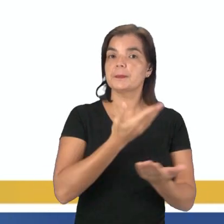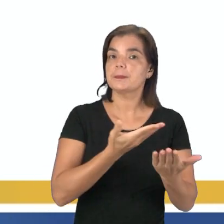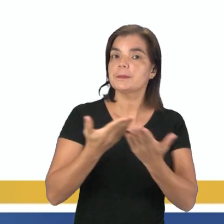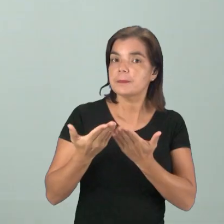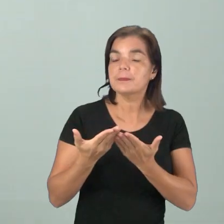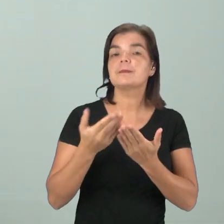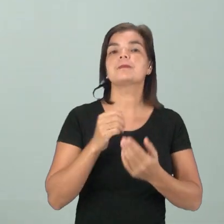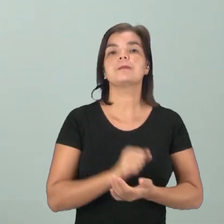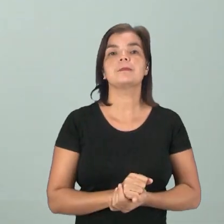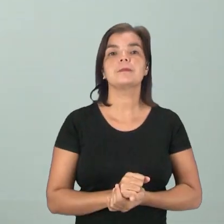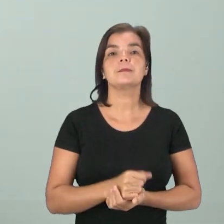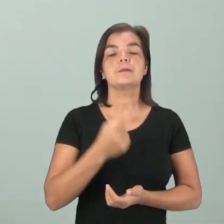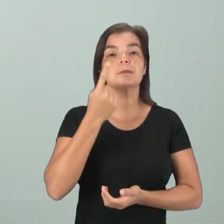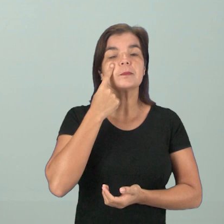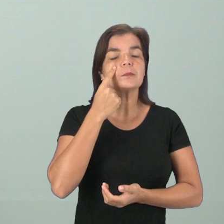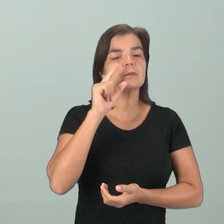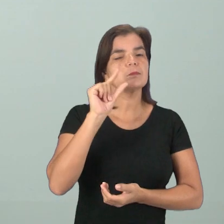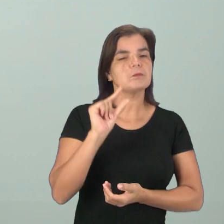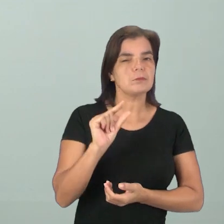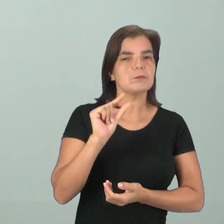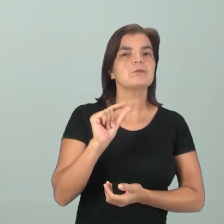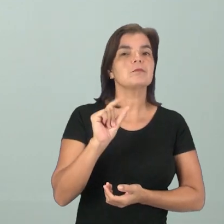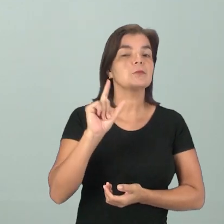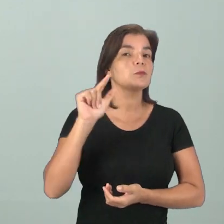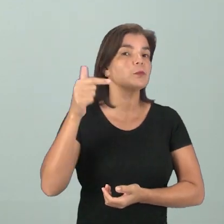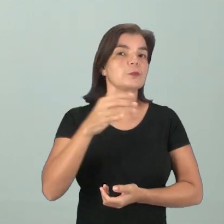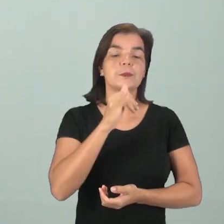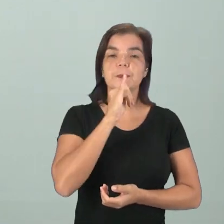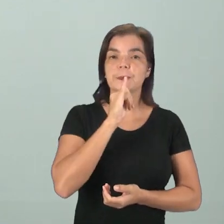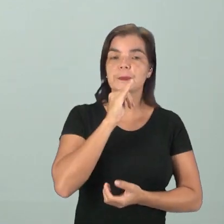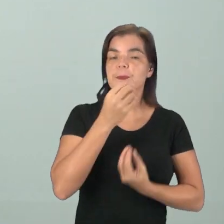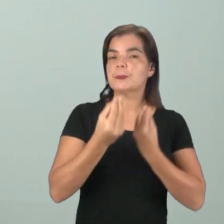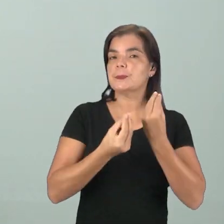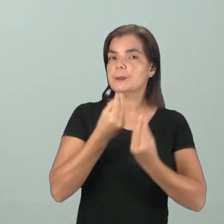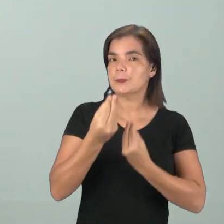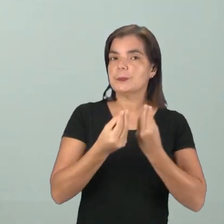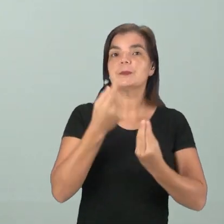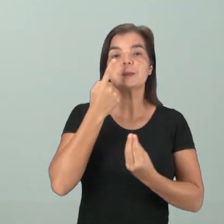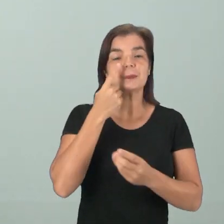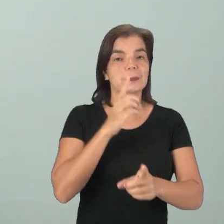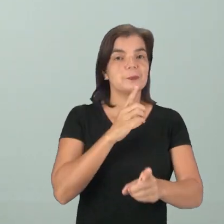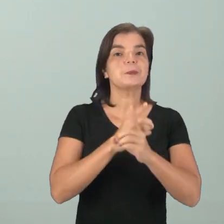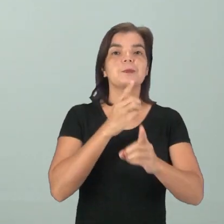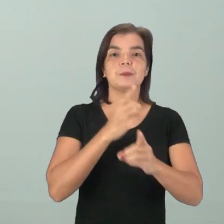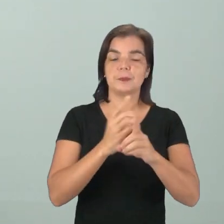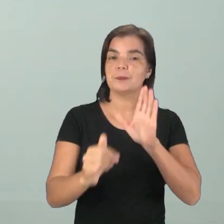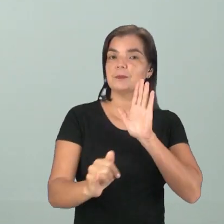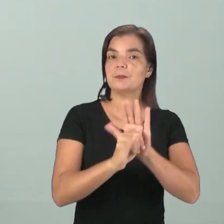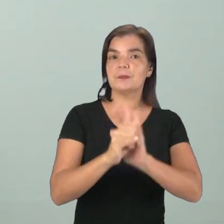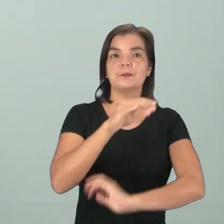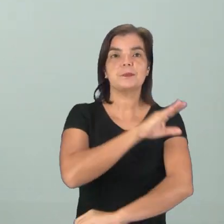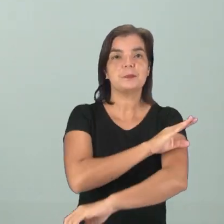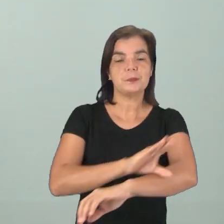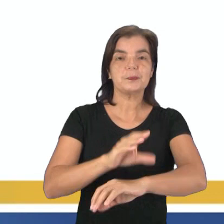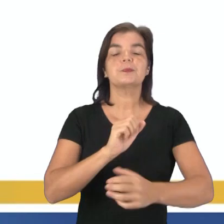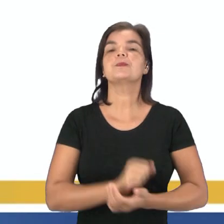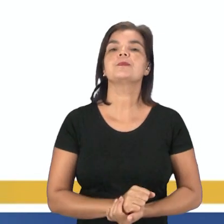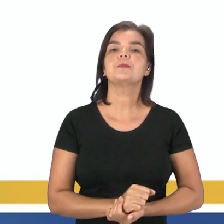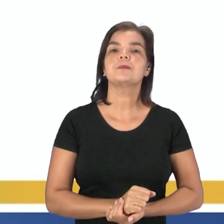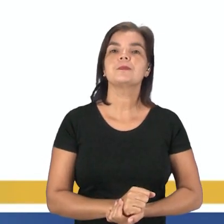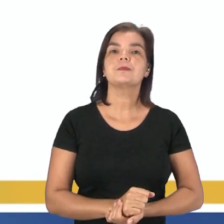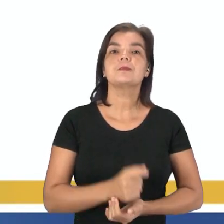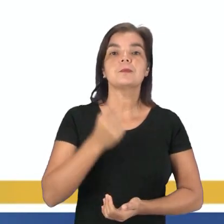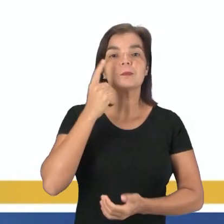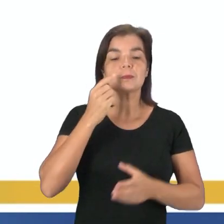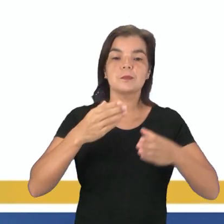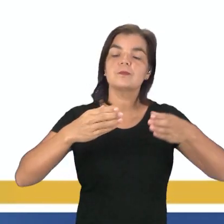ela vai trazer um pouquinho de outro exemplo de como a gente pode identificar uma identidade cultural, certo? A gente